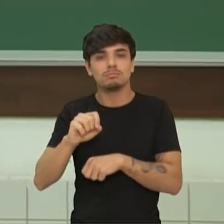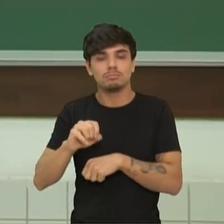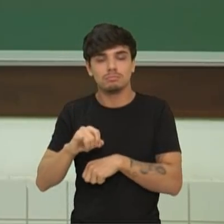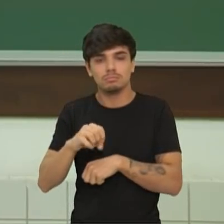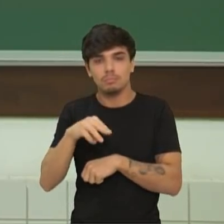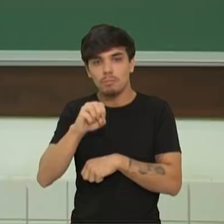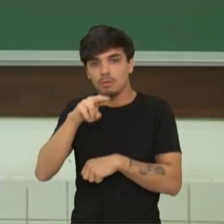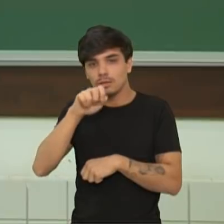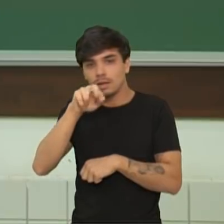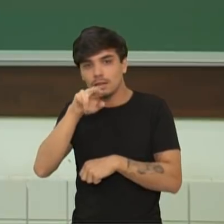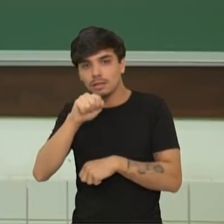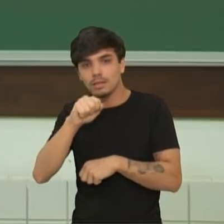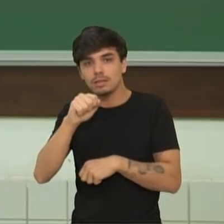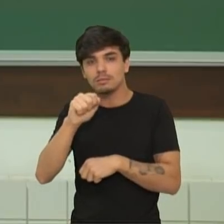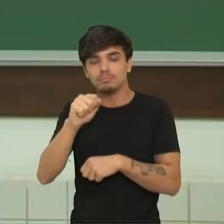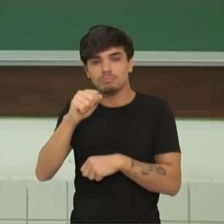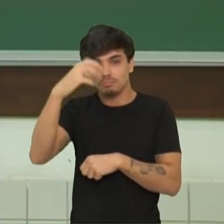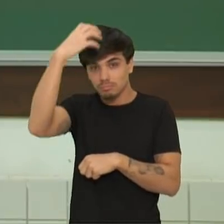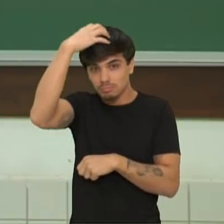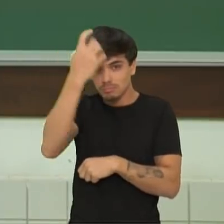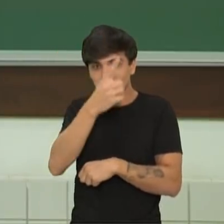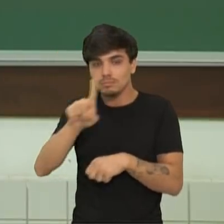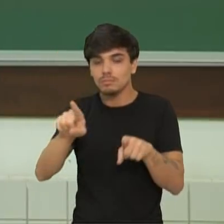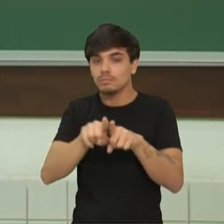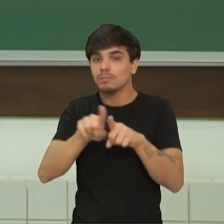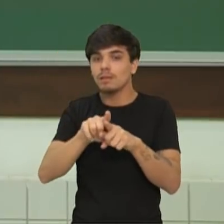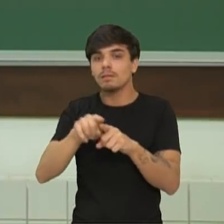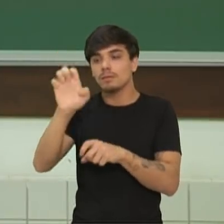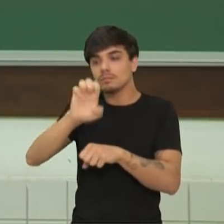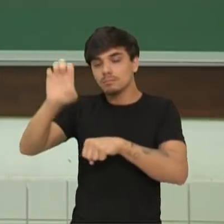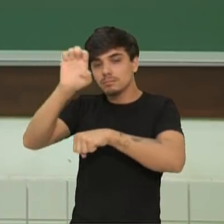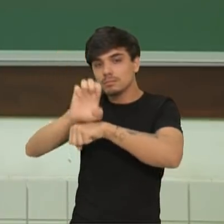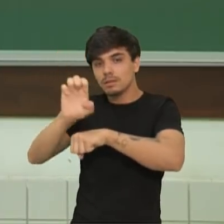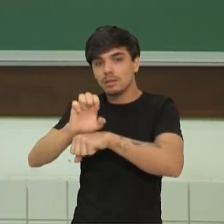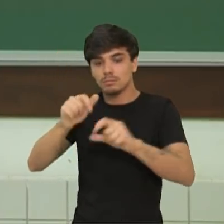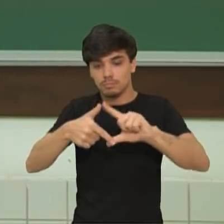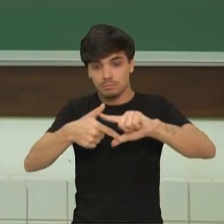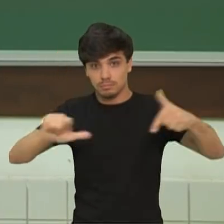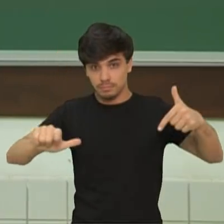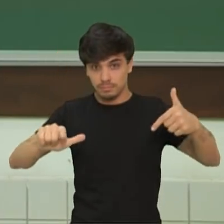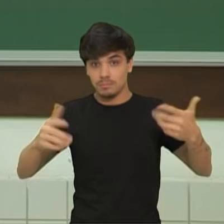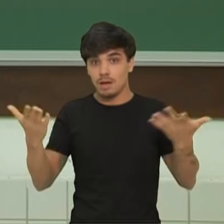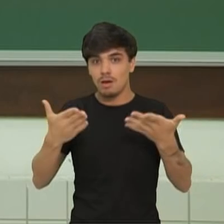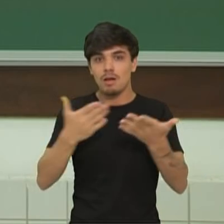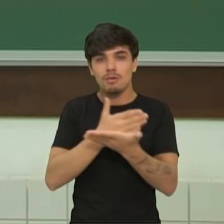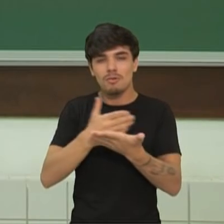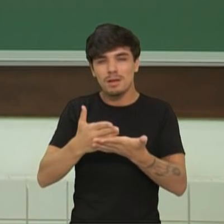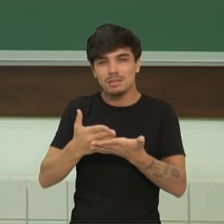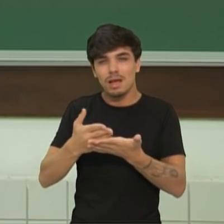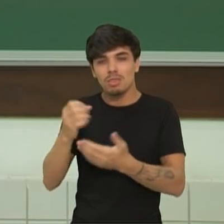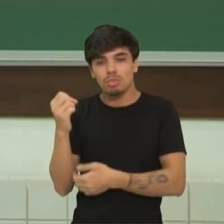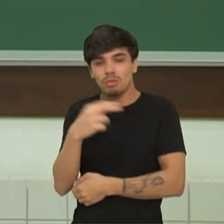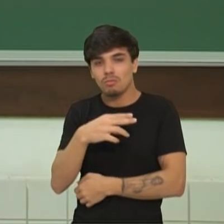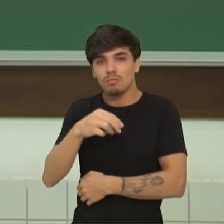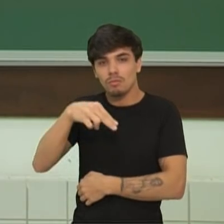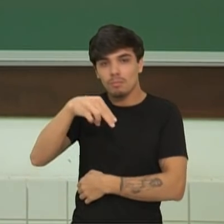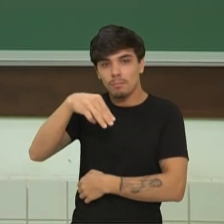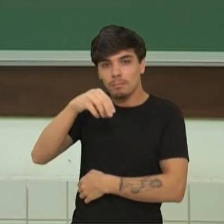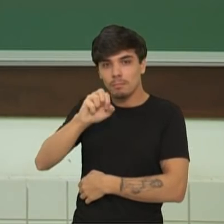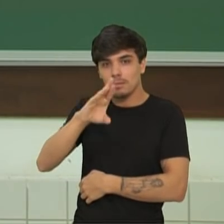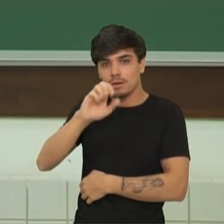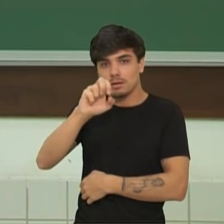absolutistas, os estados modernos e vamos entrar num conteúdo novo chamado mercantilismo. Vamos lá? Vem comigo!